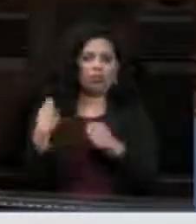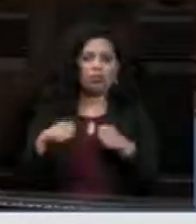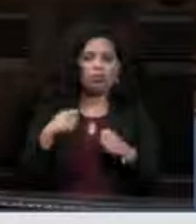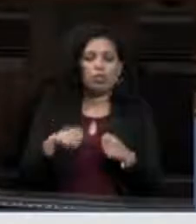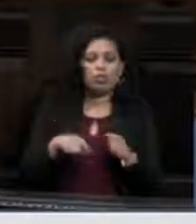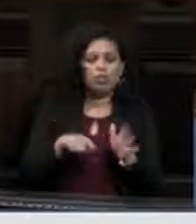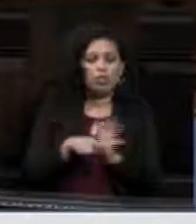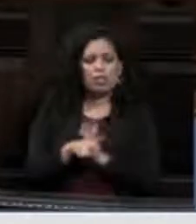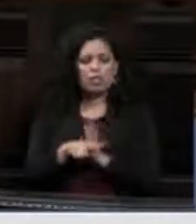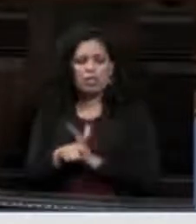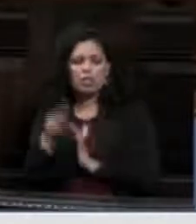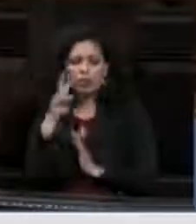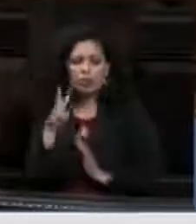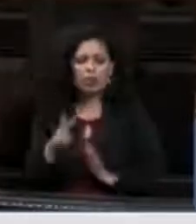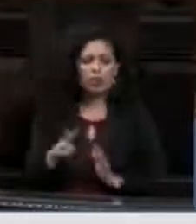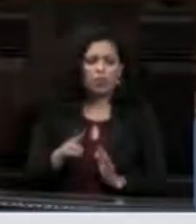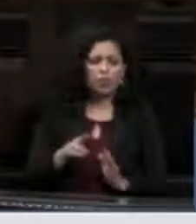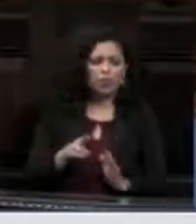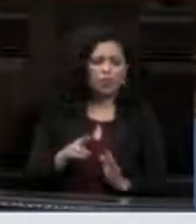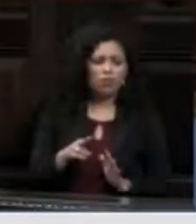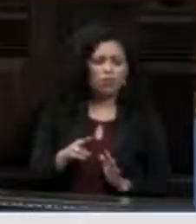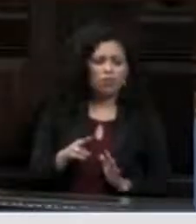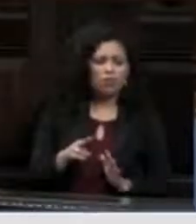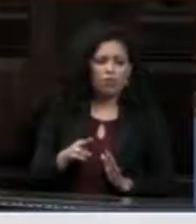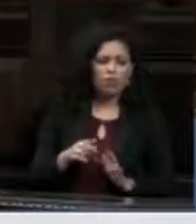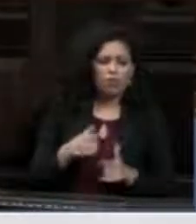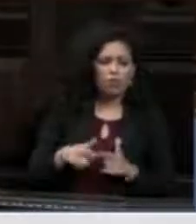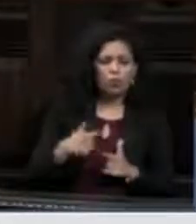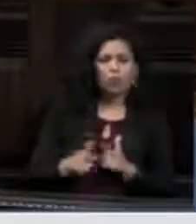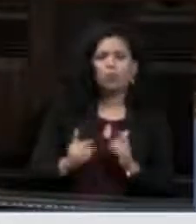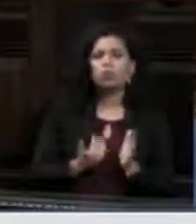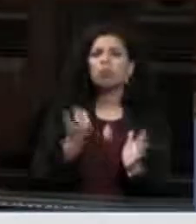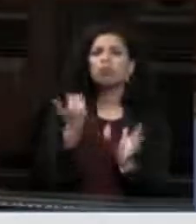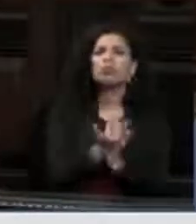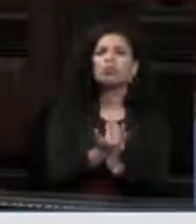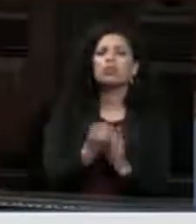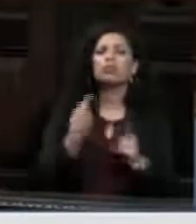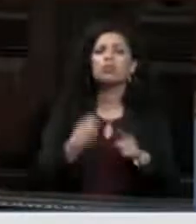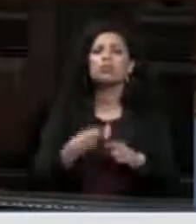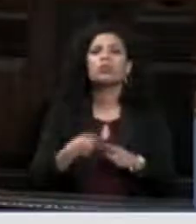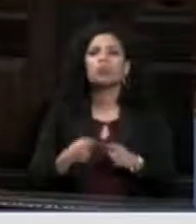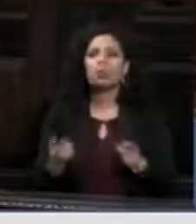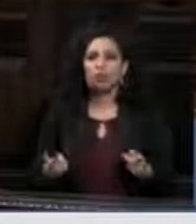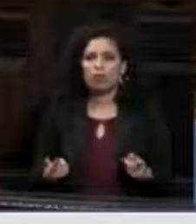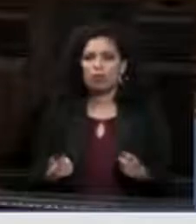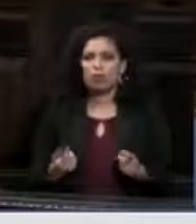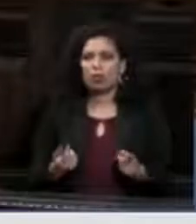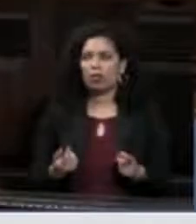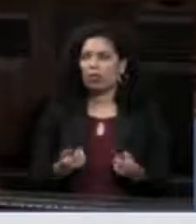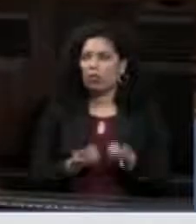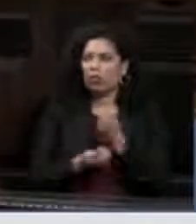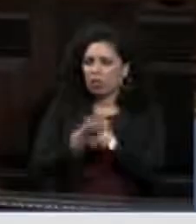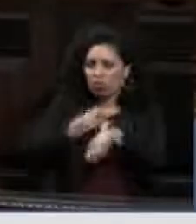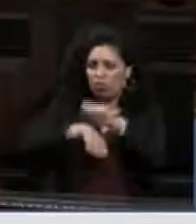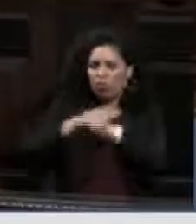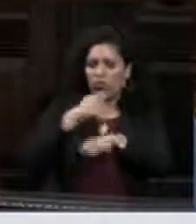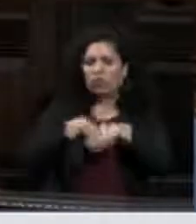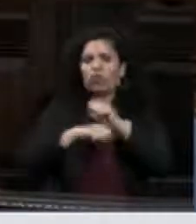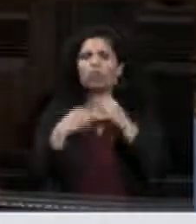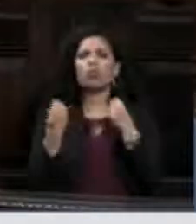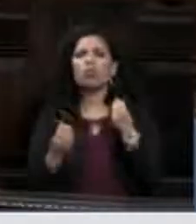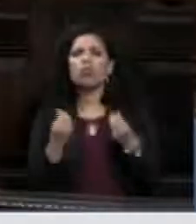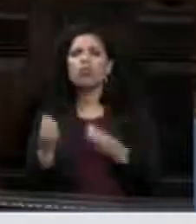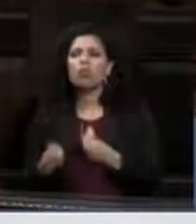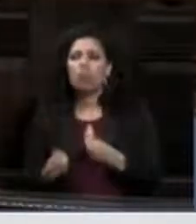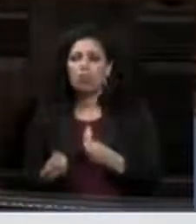aqueles pontos da dívida que são ilegítimos, injustos e fazem com que a economia do Estado do Rio de Janeiro esteja cada vez